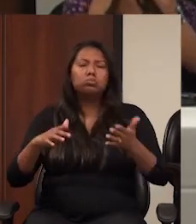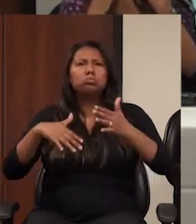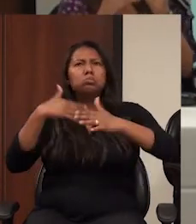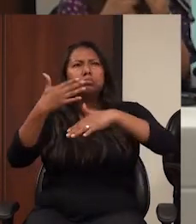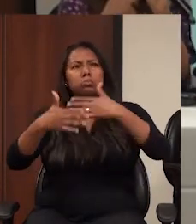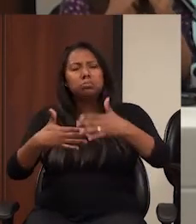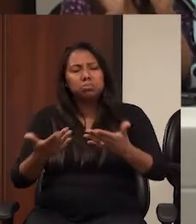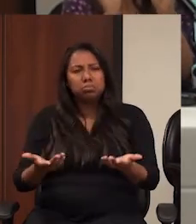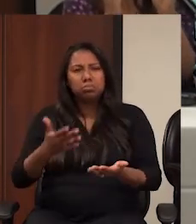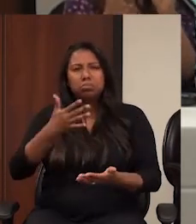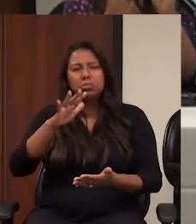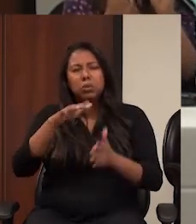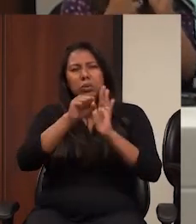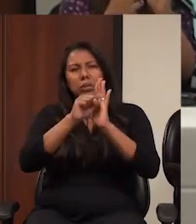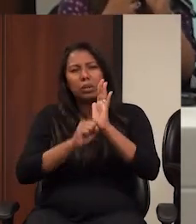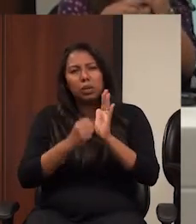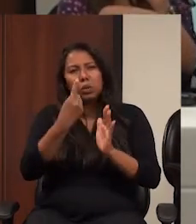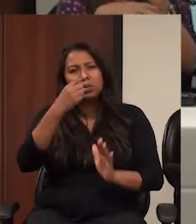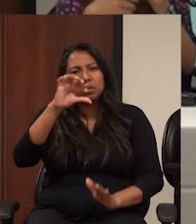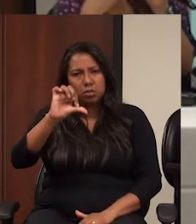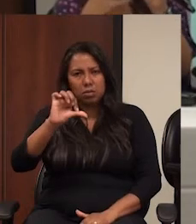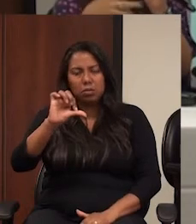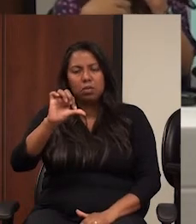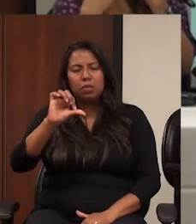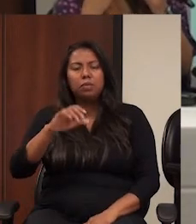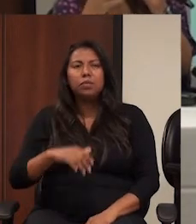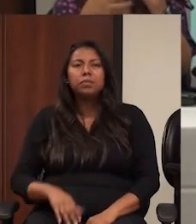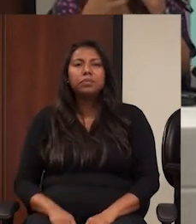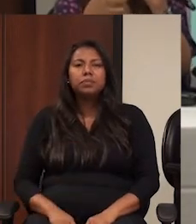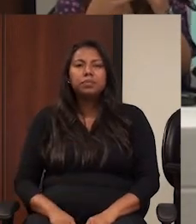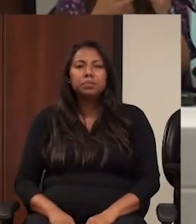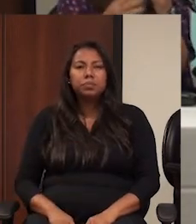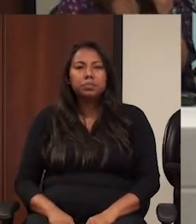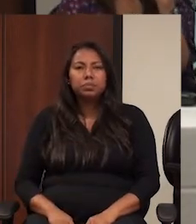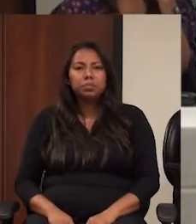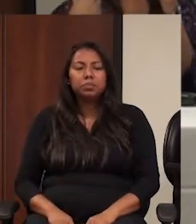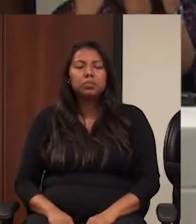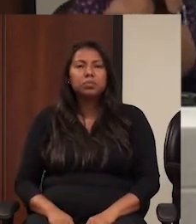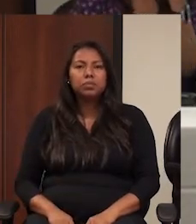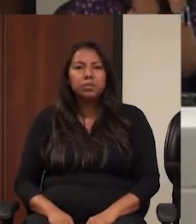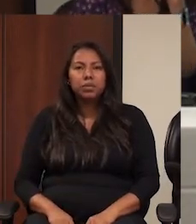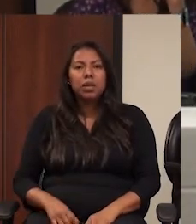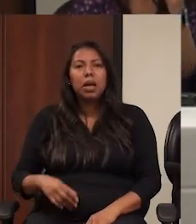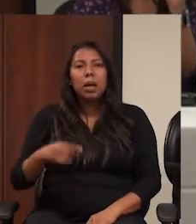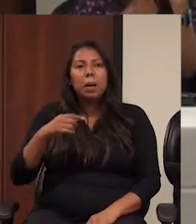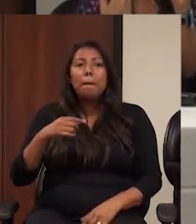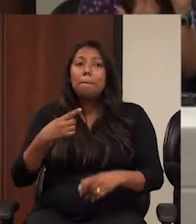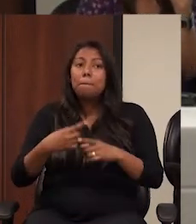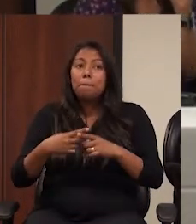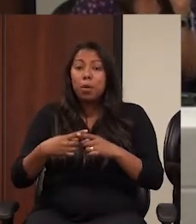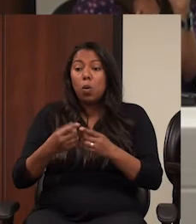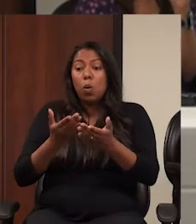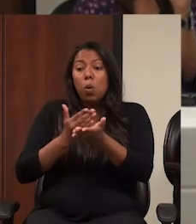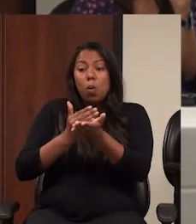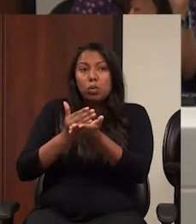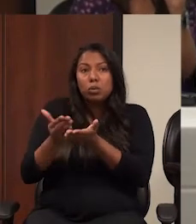Depois, por volta do século XIX, começaram a ser então tratadas, porque com o advento das guerras, muitas